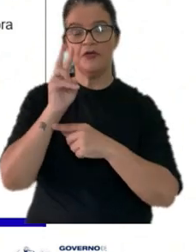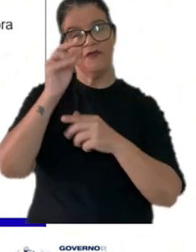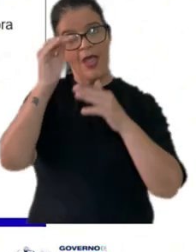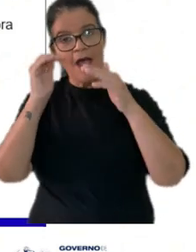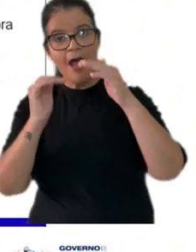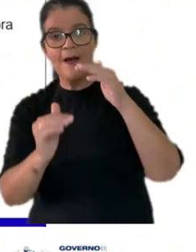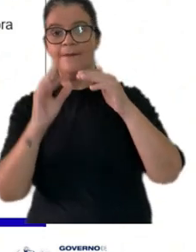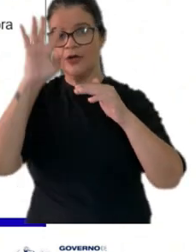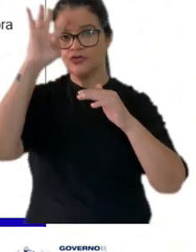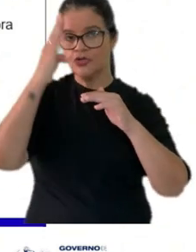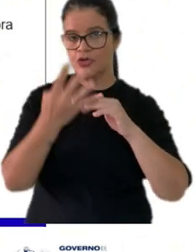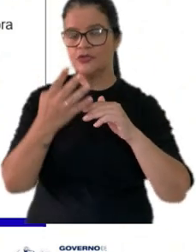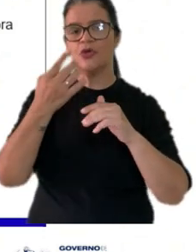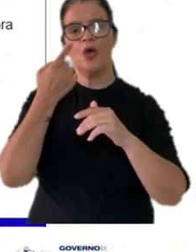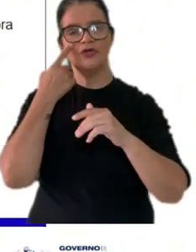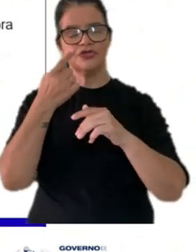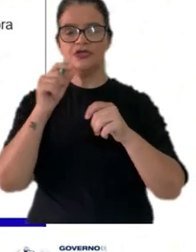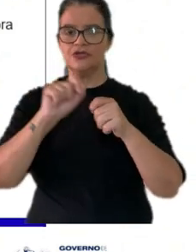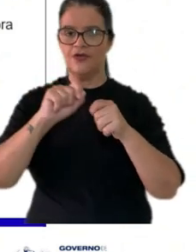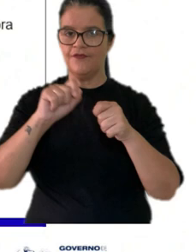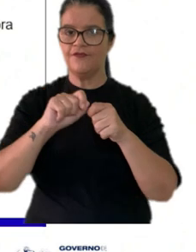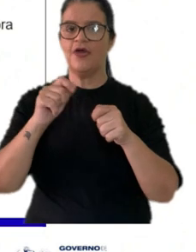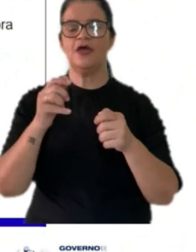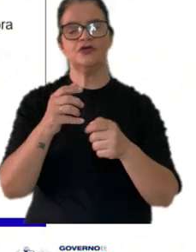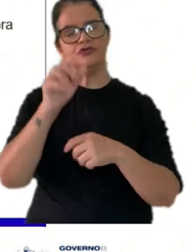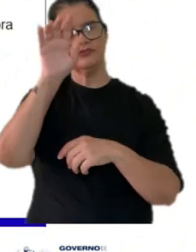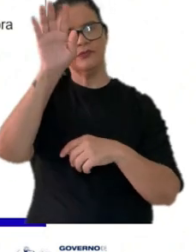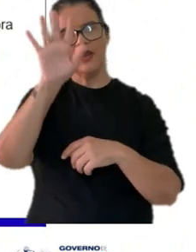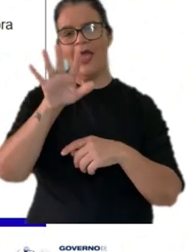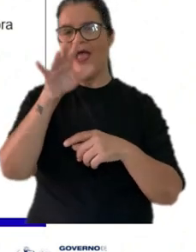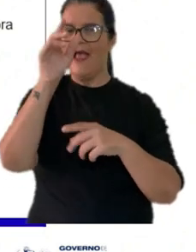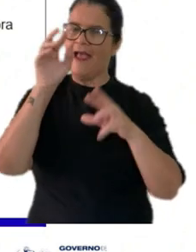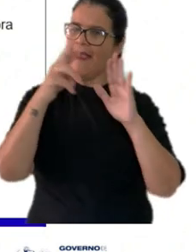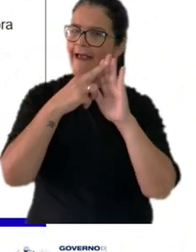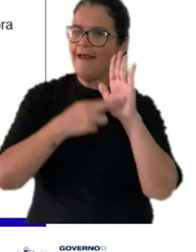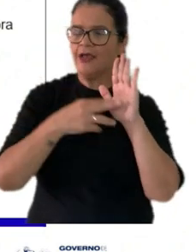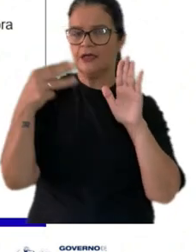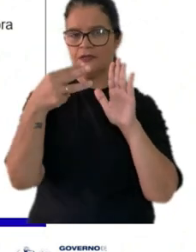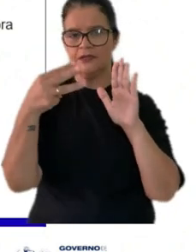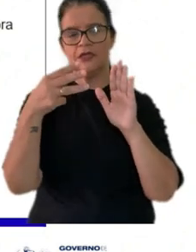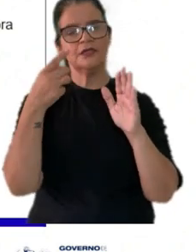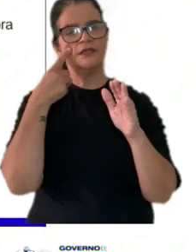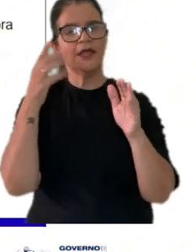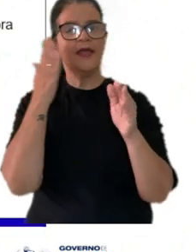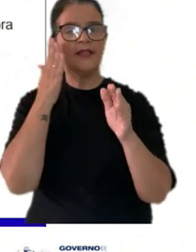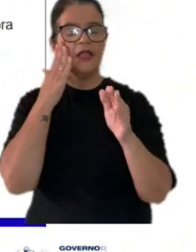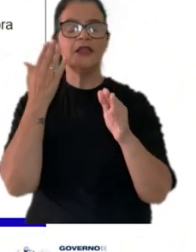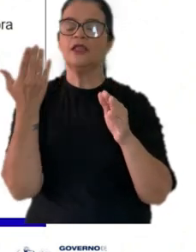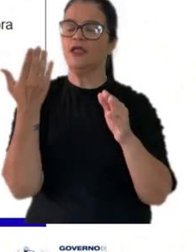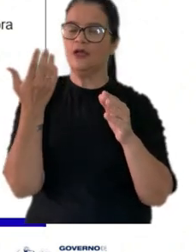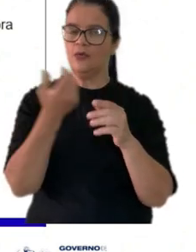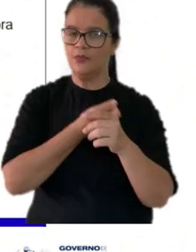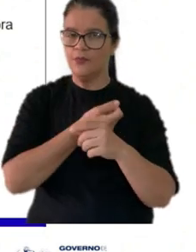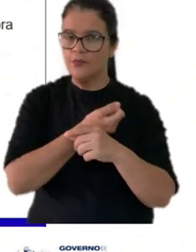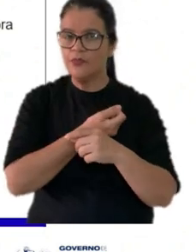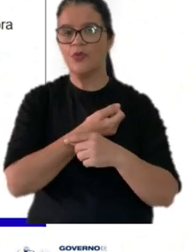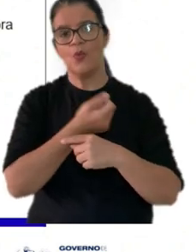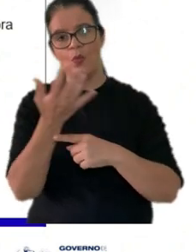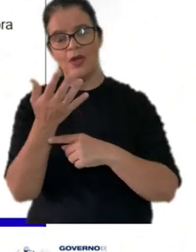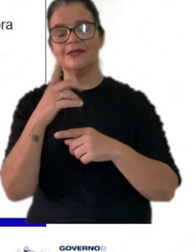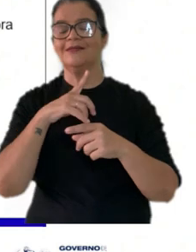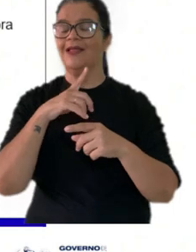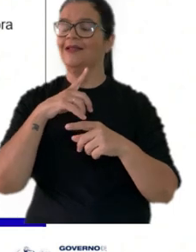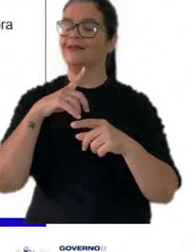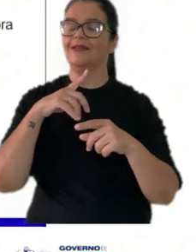a gente faz uma regra de 3 tomando como referência a proporção essa regra de 3 de forma direta